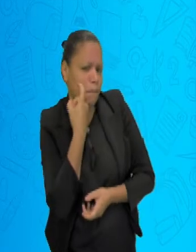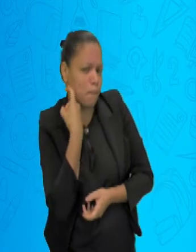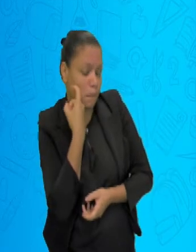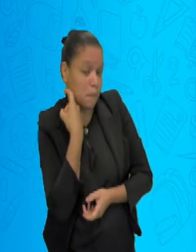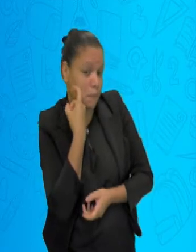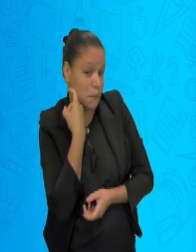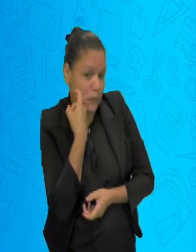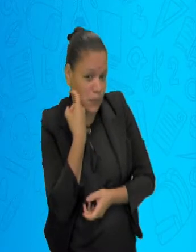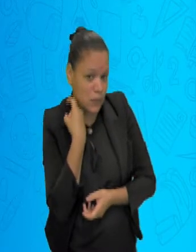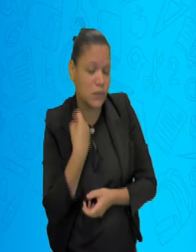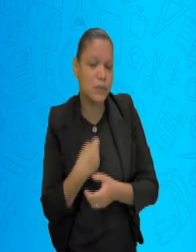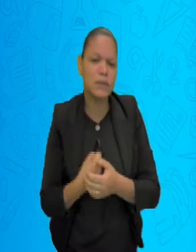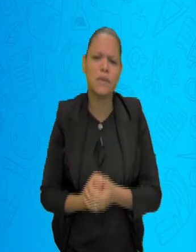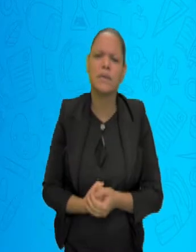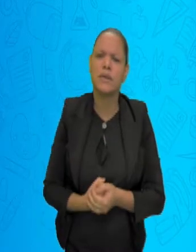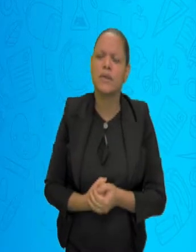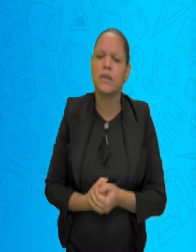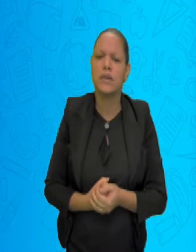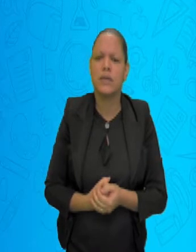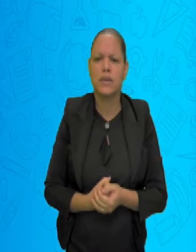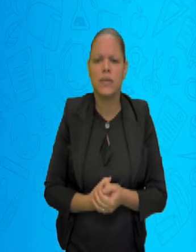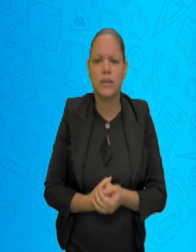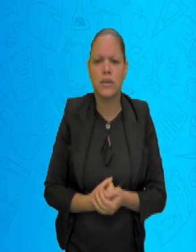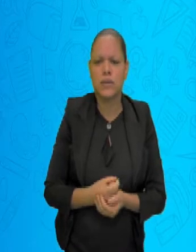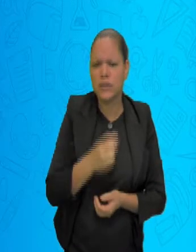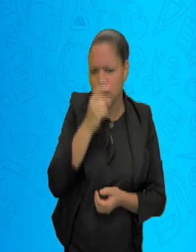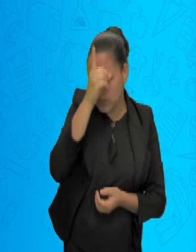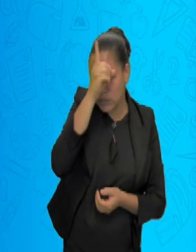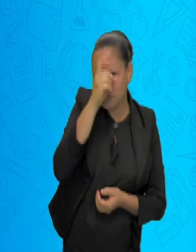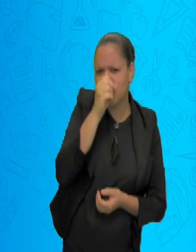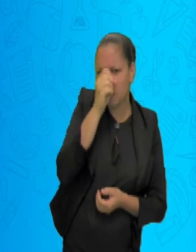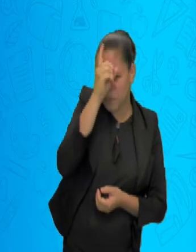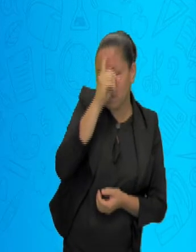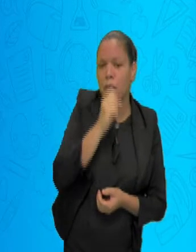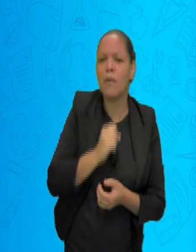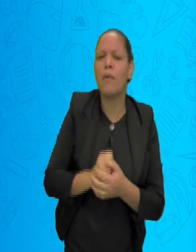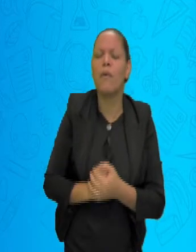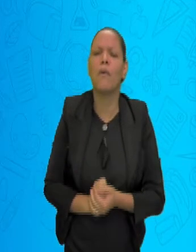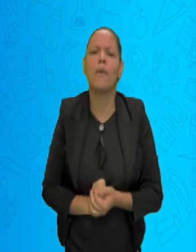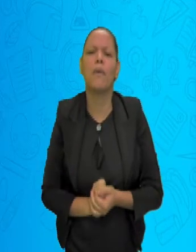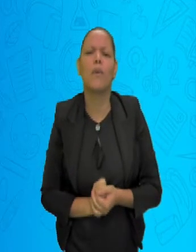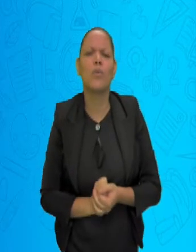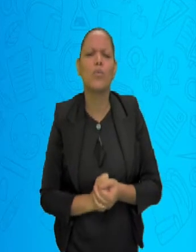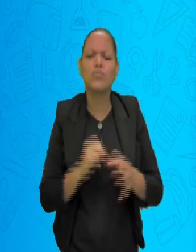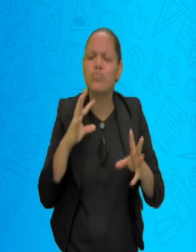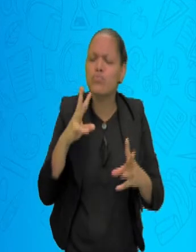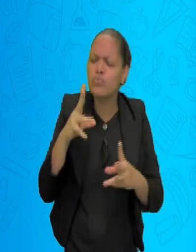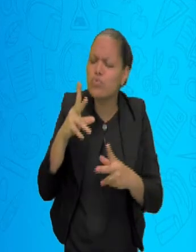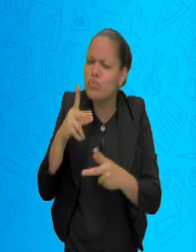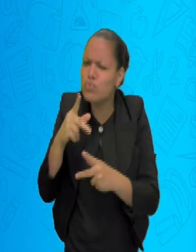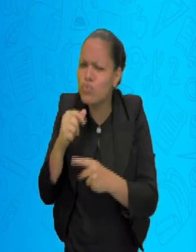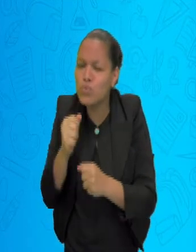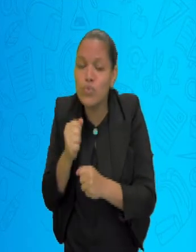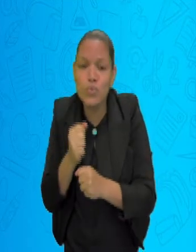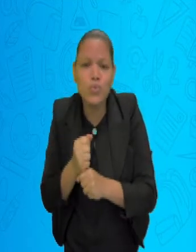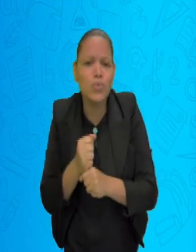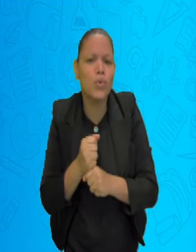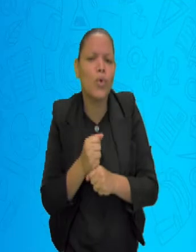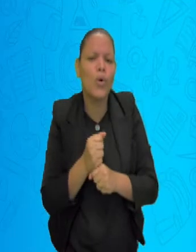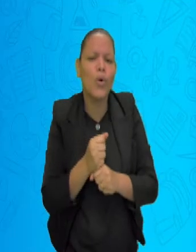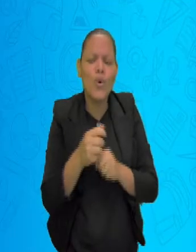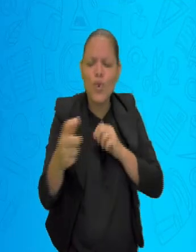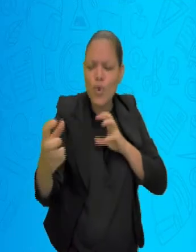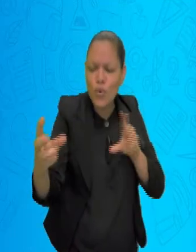de mel, de porcos, de galinha, isso tudo está ligado à pecuária. Então, a agricultura